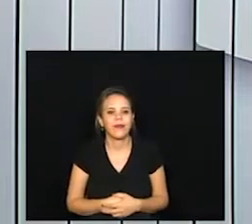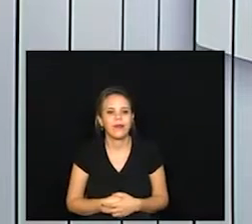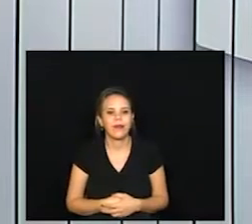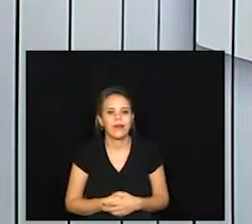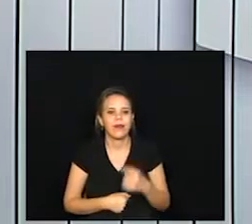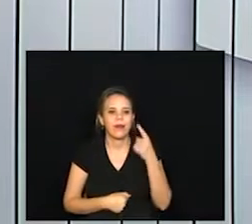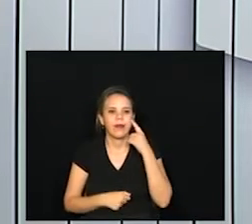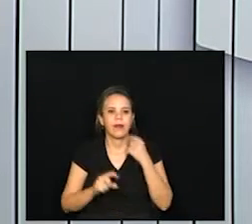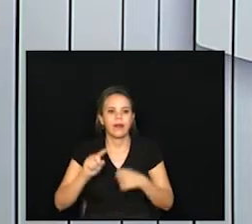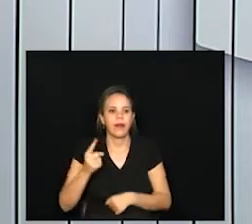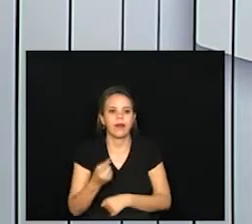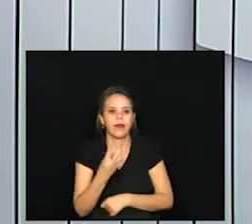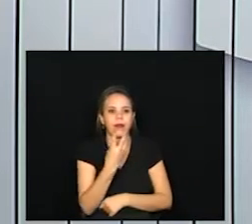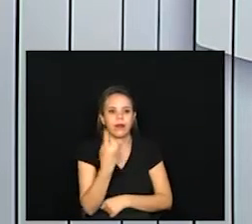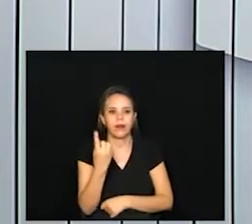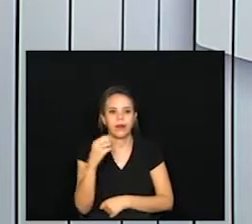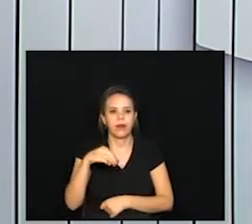Olha só,